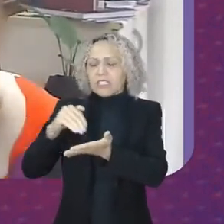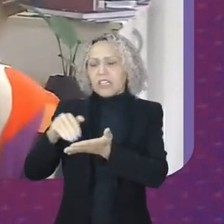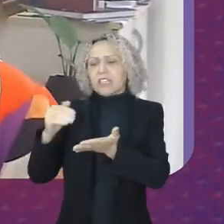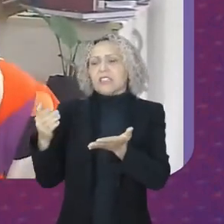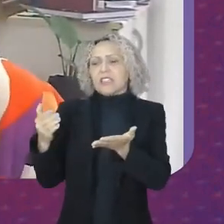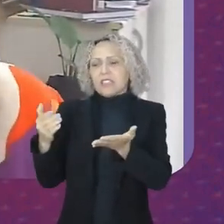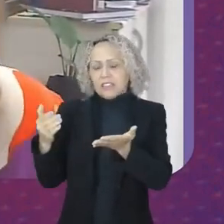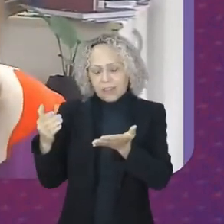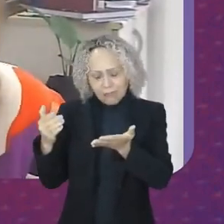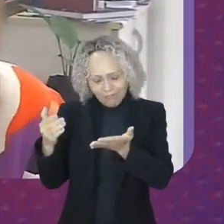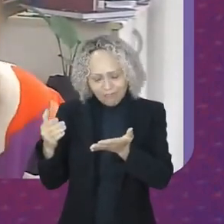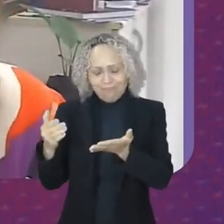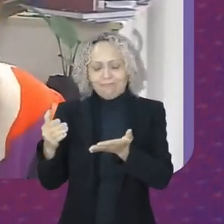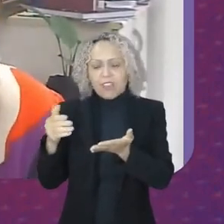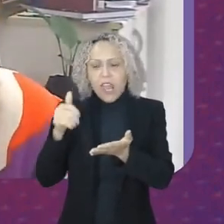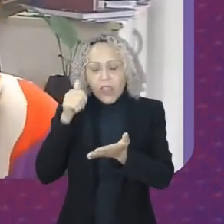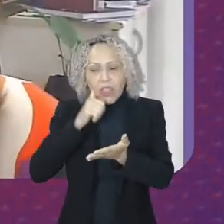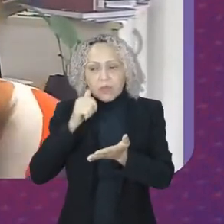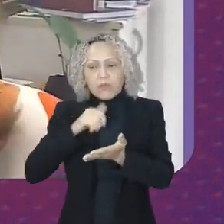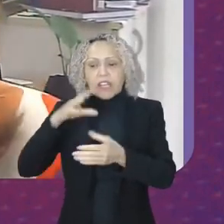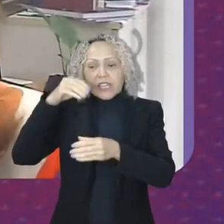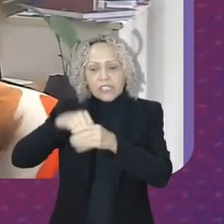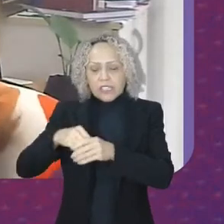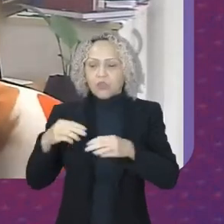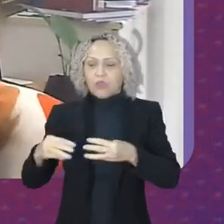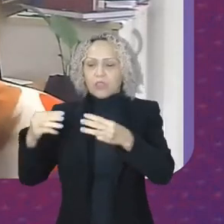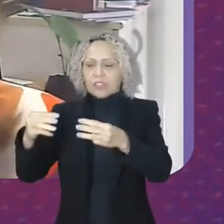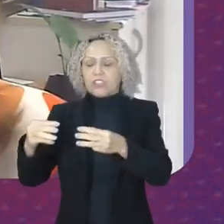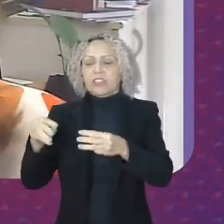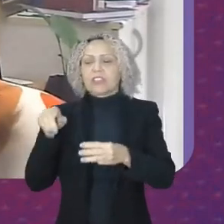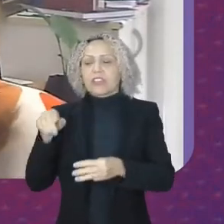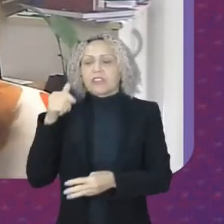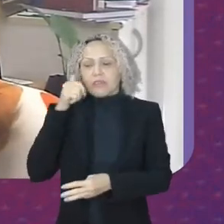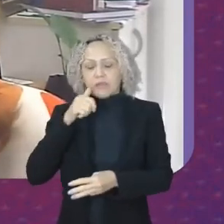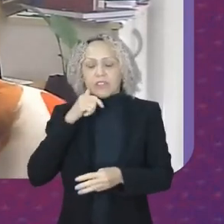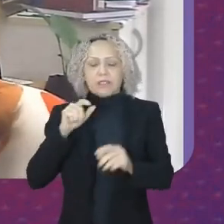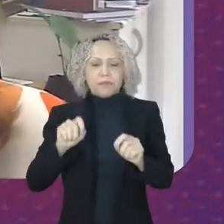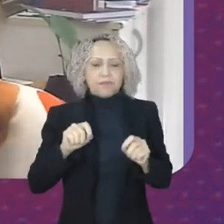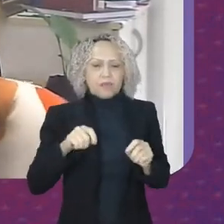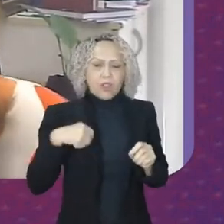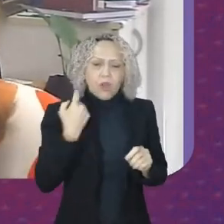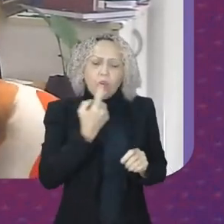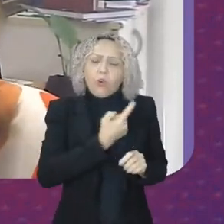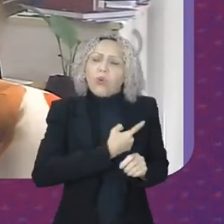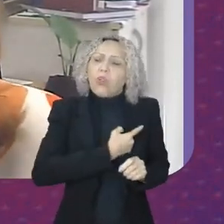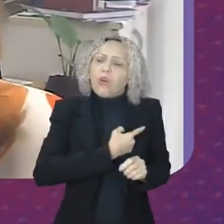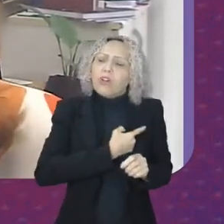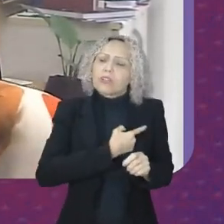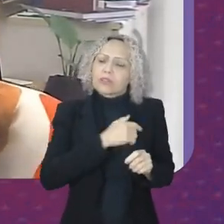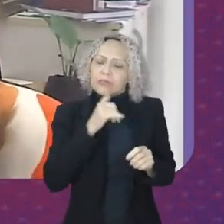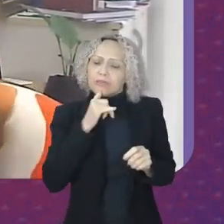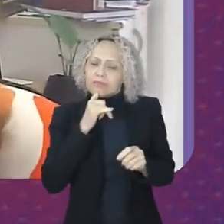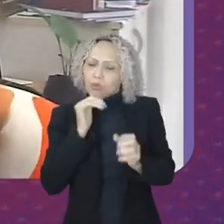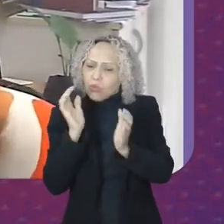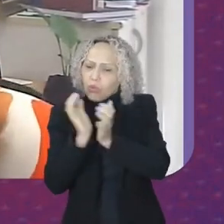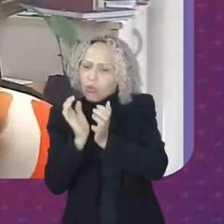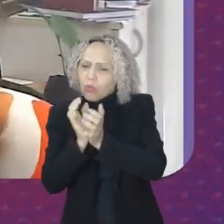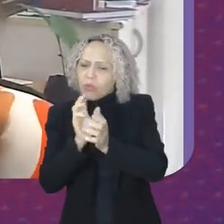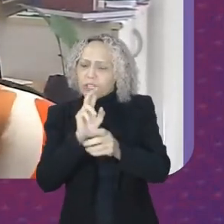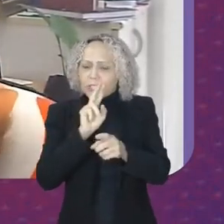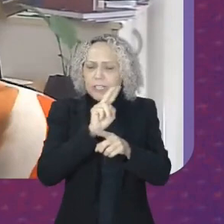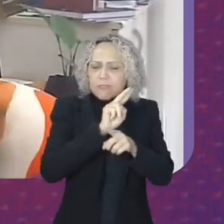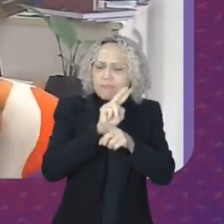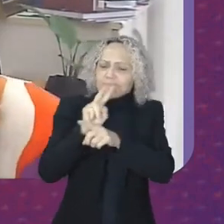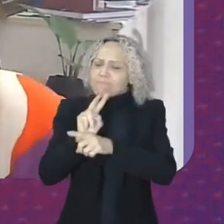Executiva e que ele faz a transversalidade com todos esses 3 programas é o nosso observatório. Ele está sendo construído para ele ser uma referência